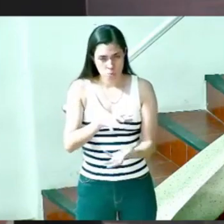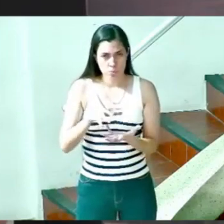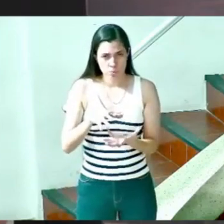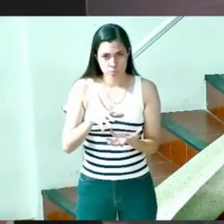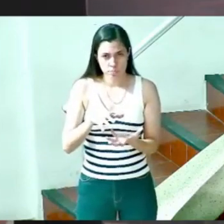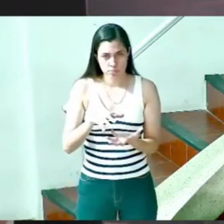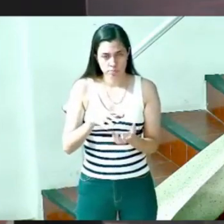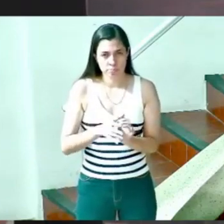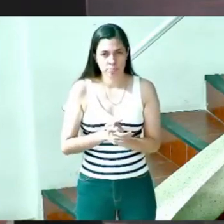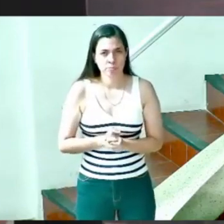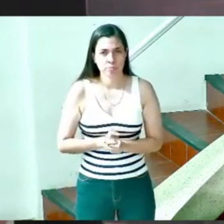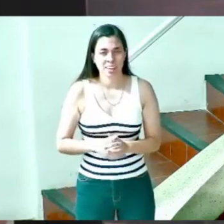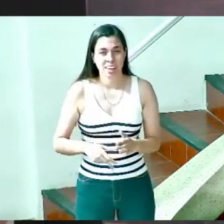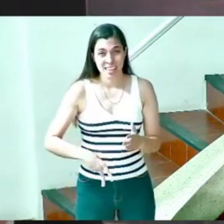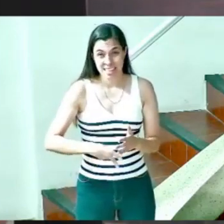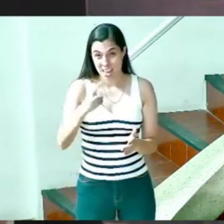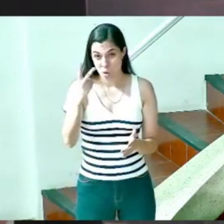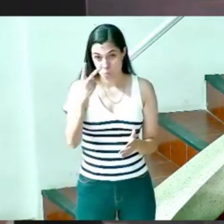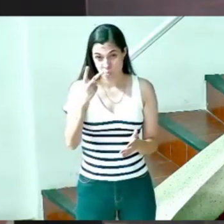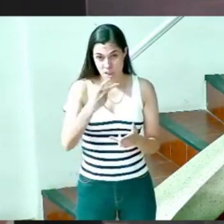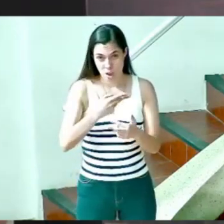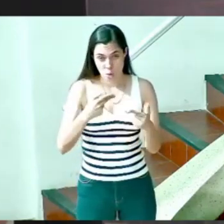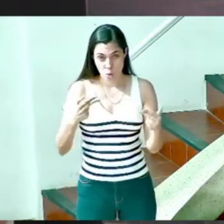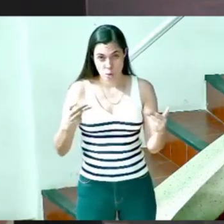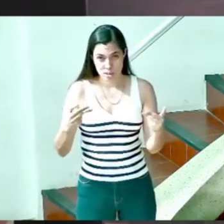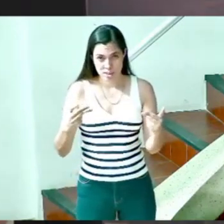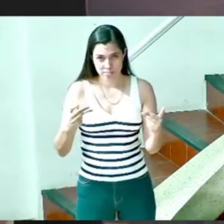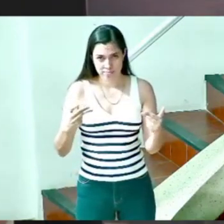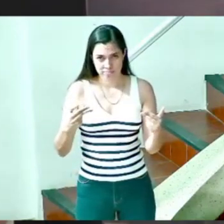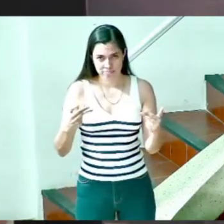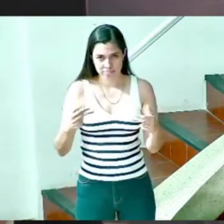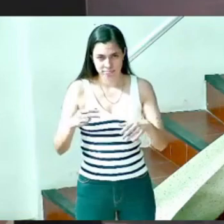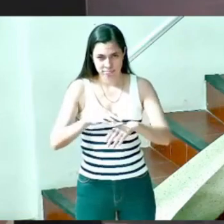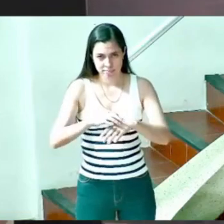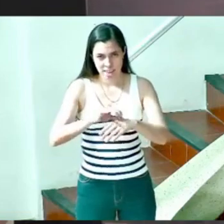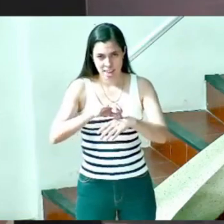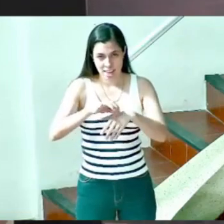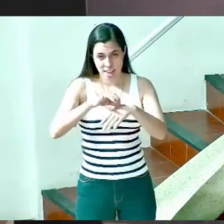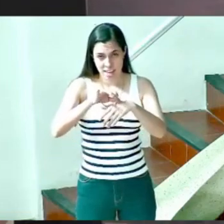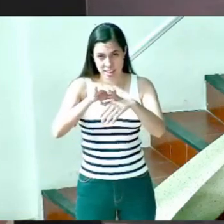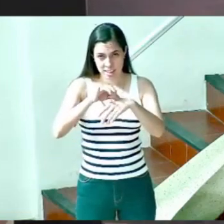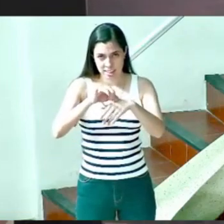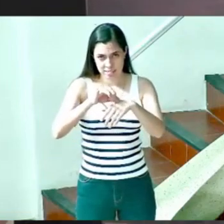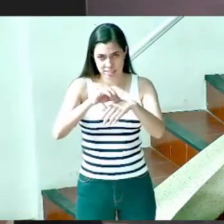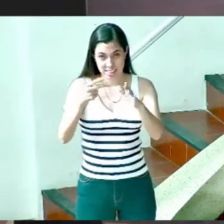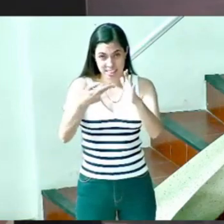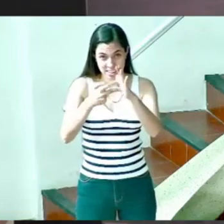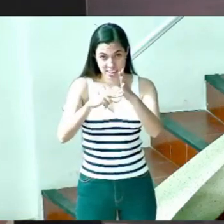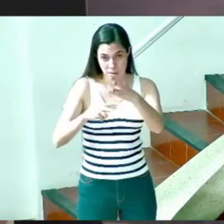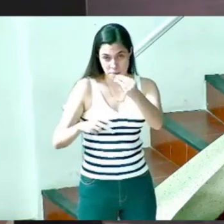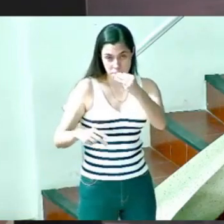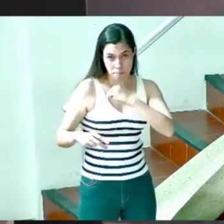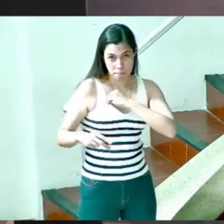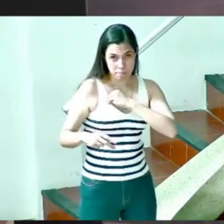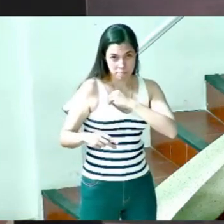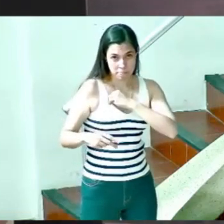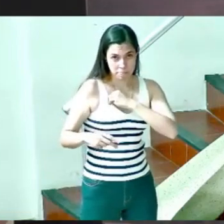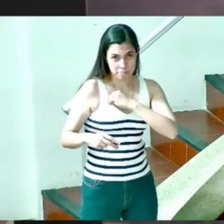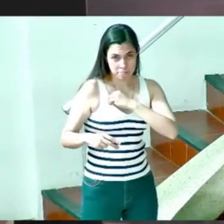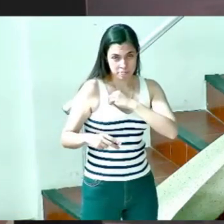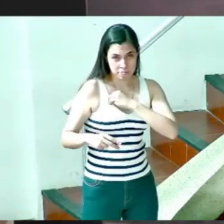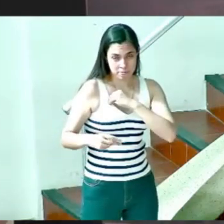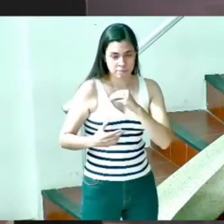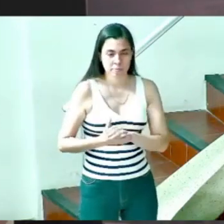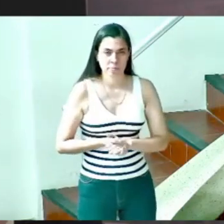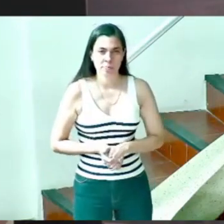se refere à carne também. Isso, tanto o mundo quanto a carne, quanto o diabo, é tratado nas cartas do